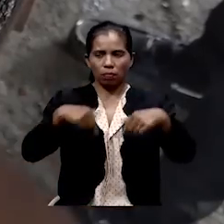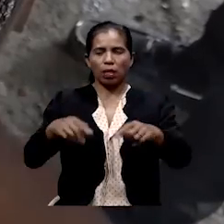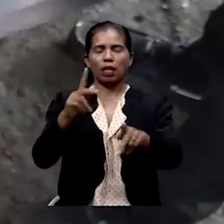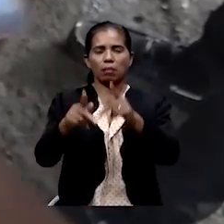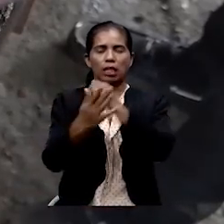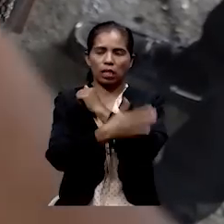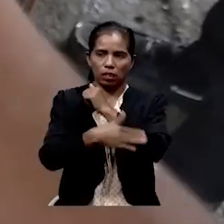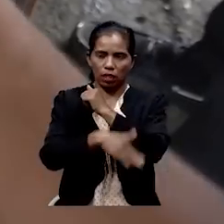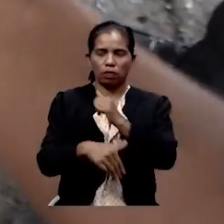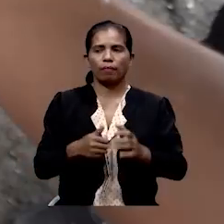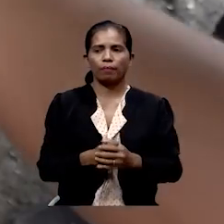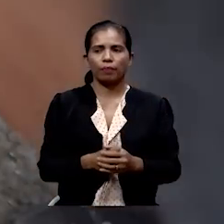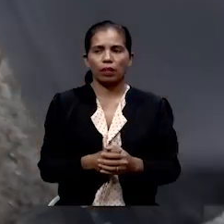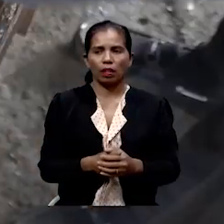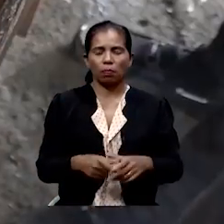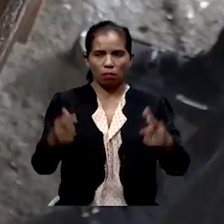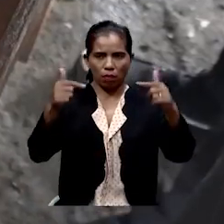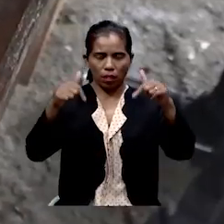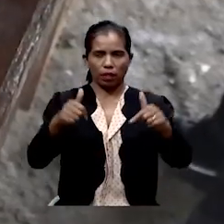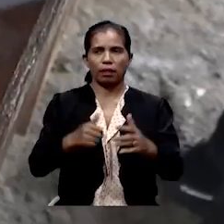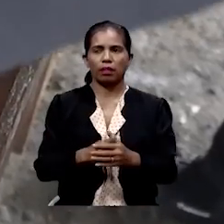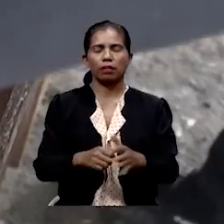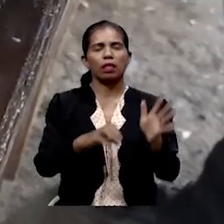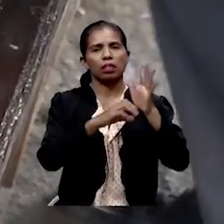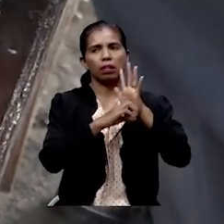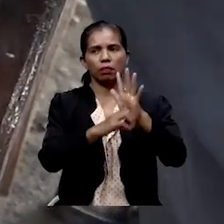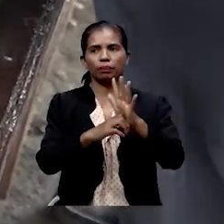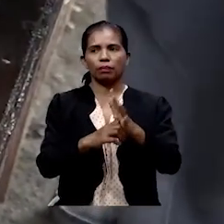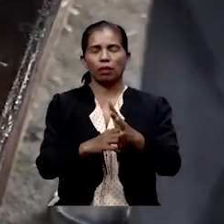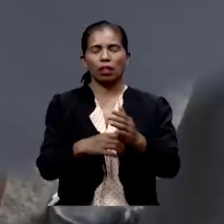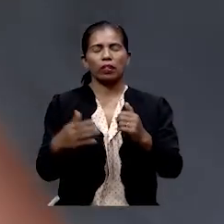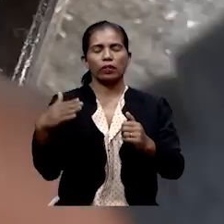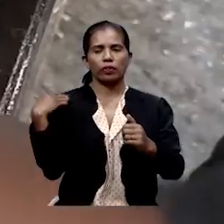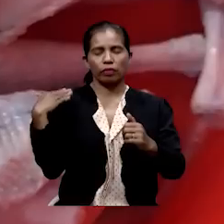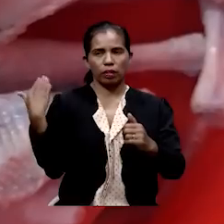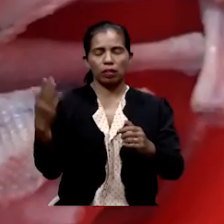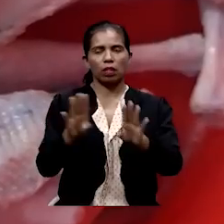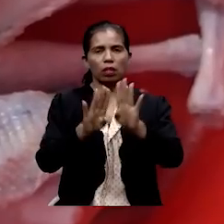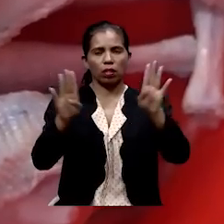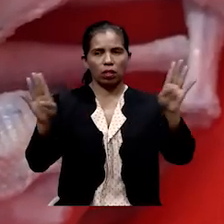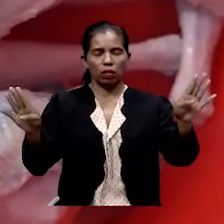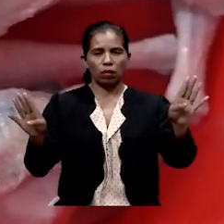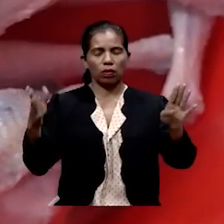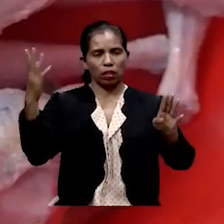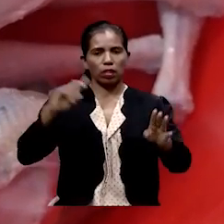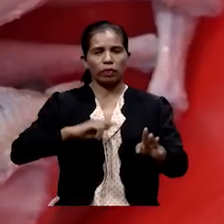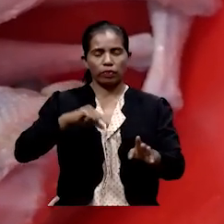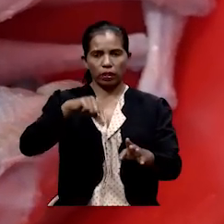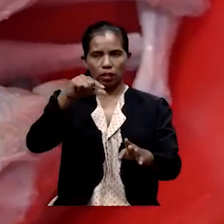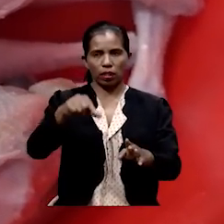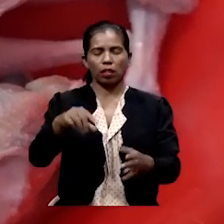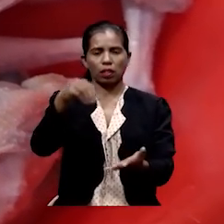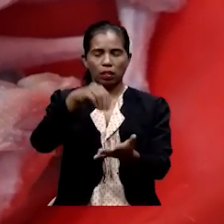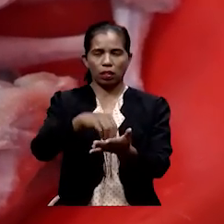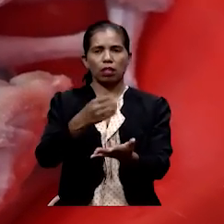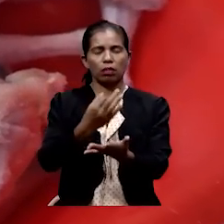mai investor ni. Example for analyze joven sira balu loke agricultura ya raitaho ya pikeke. Ne investment nebe